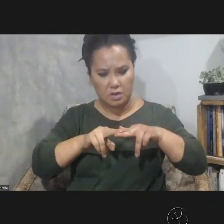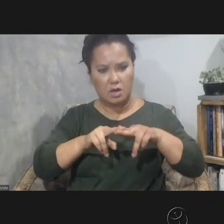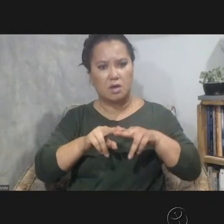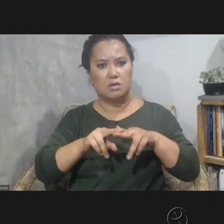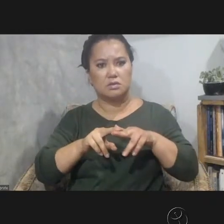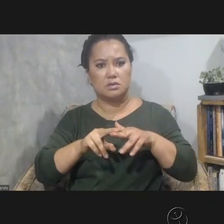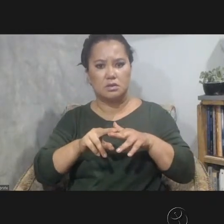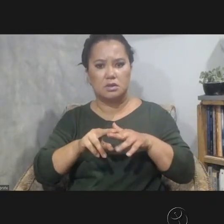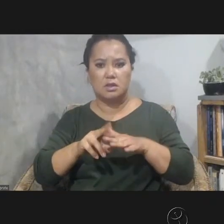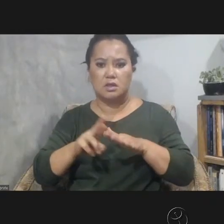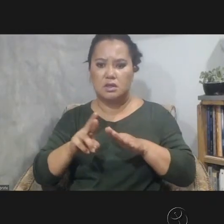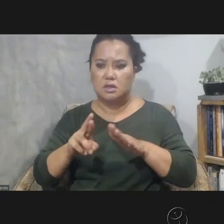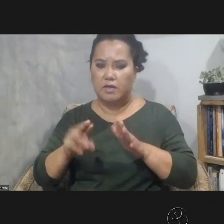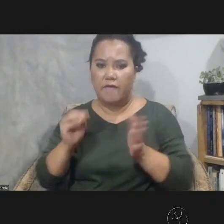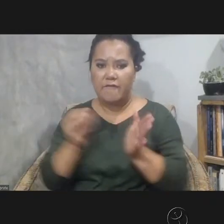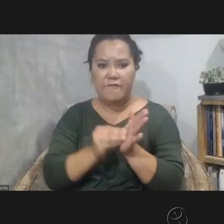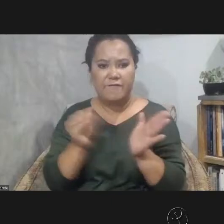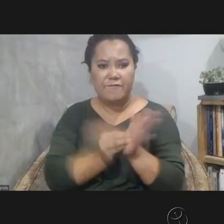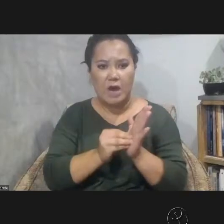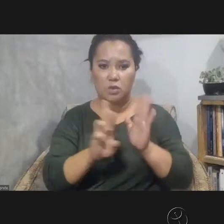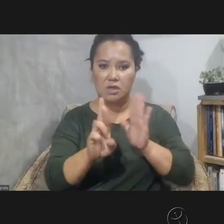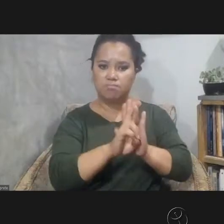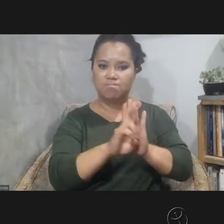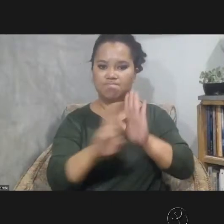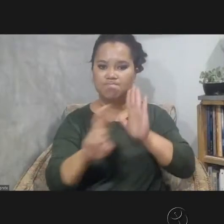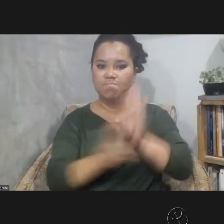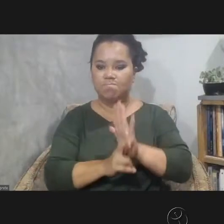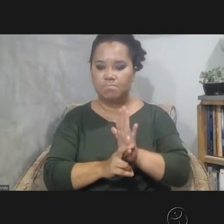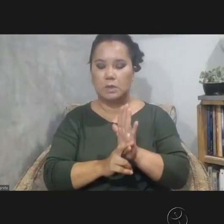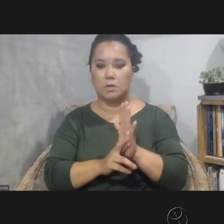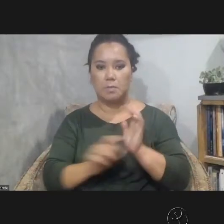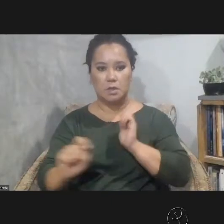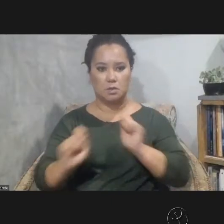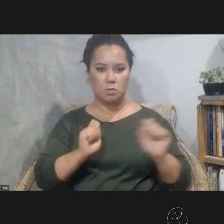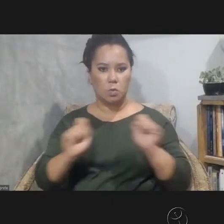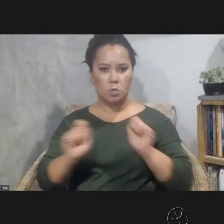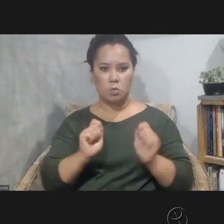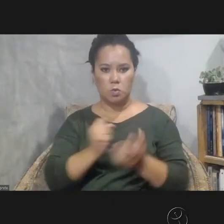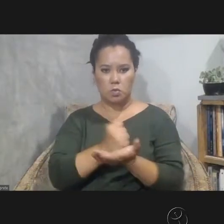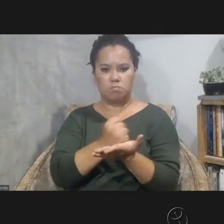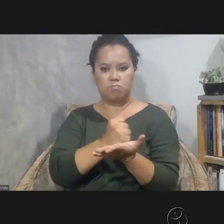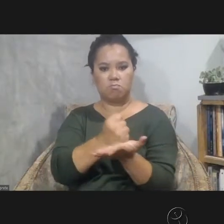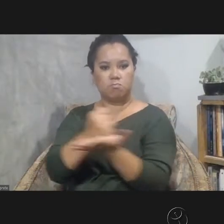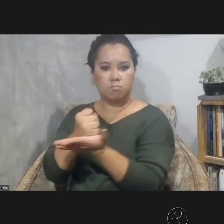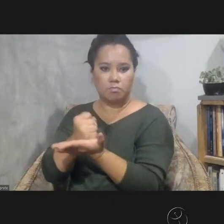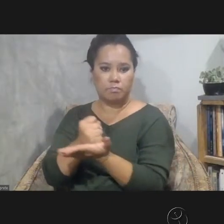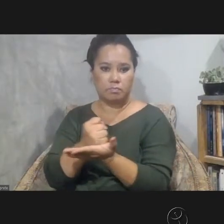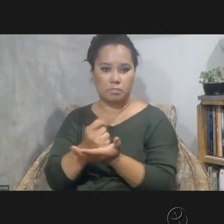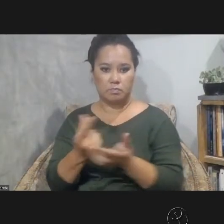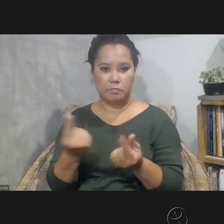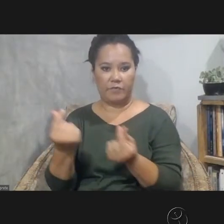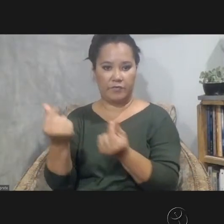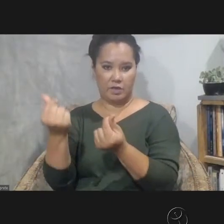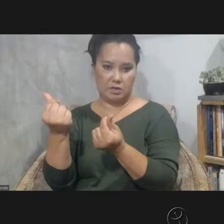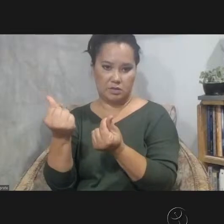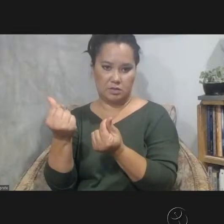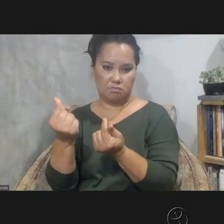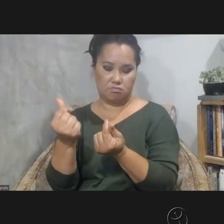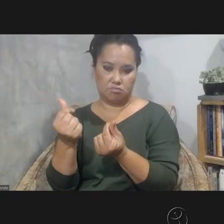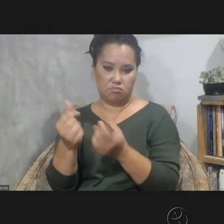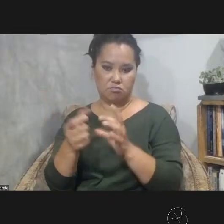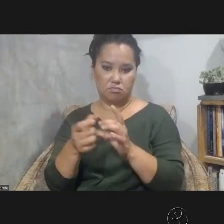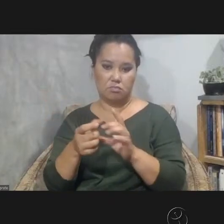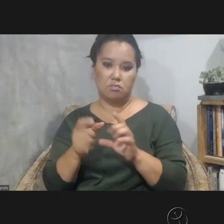também pelos perpetradores, que são apenas uma parte do enorme